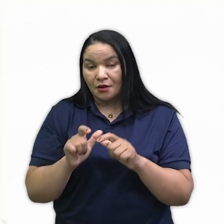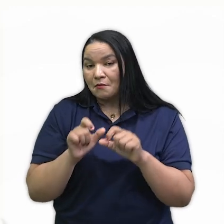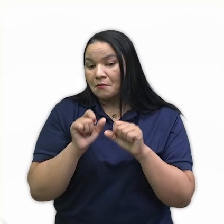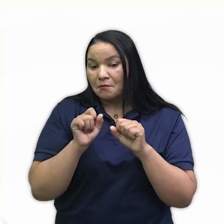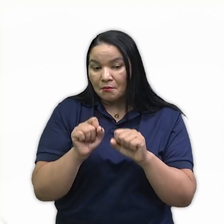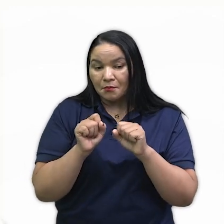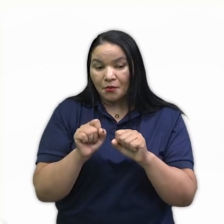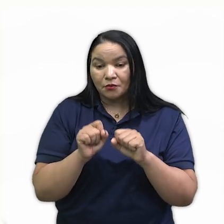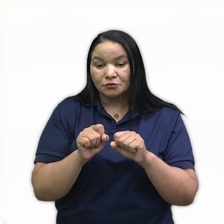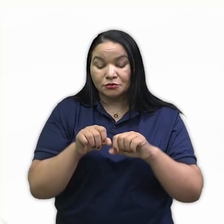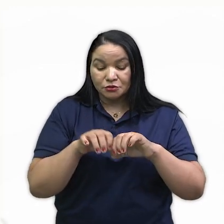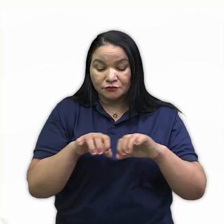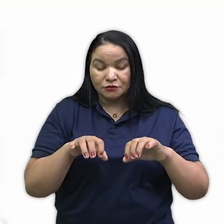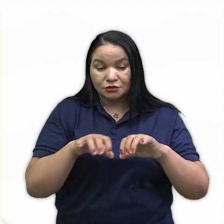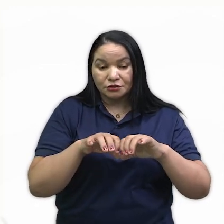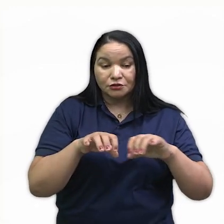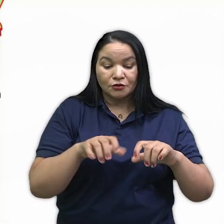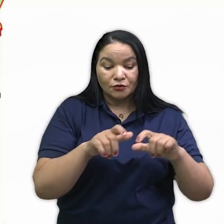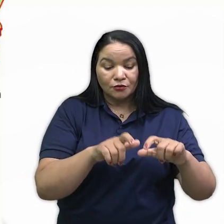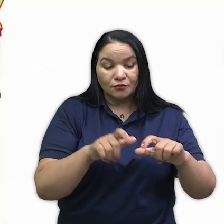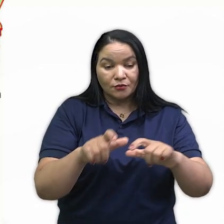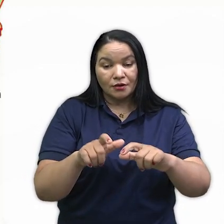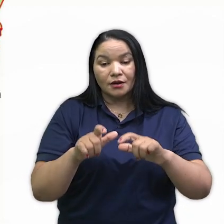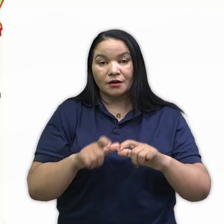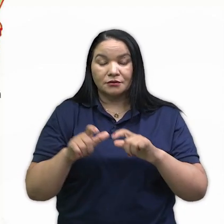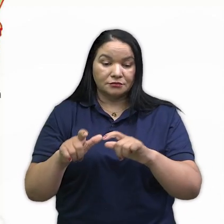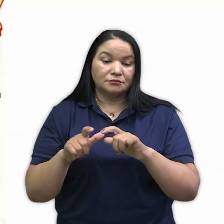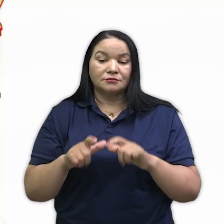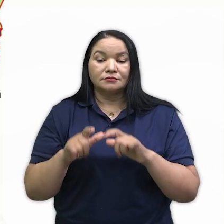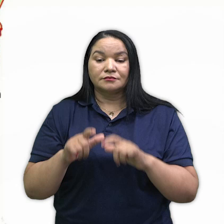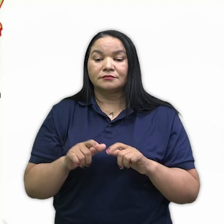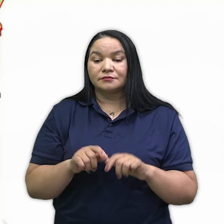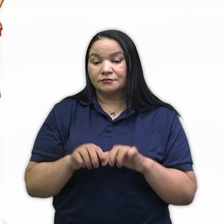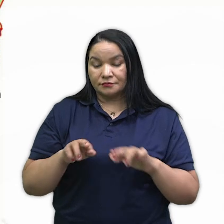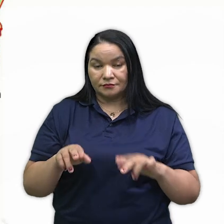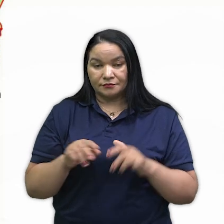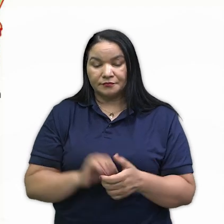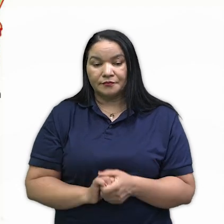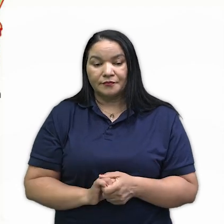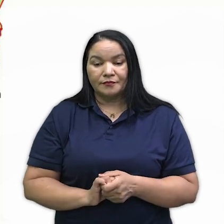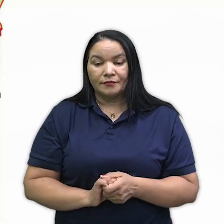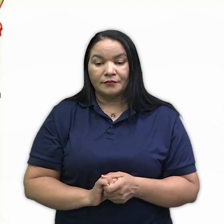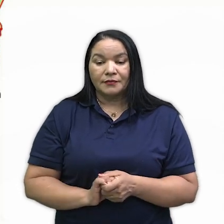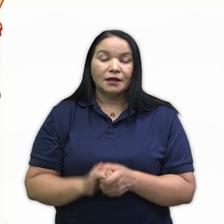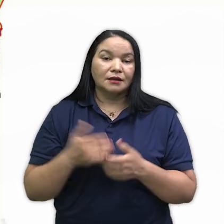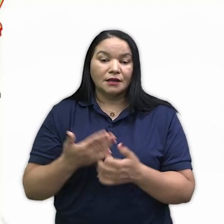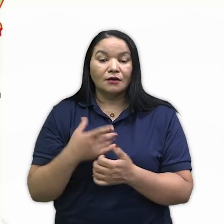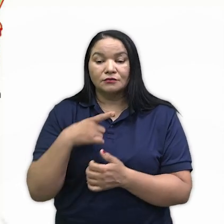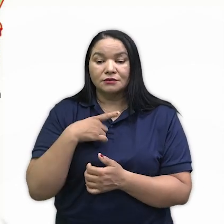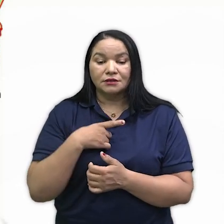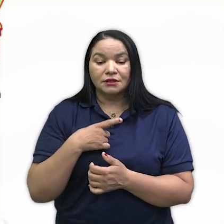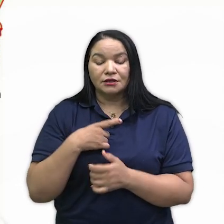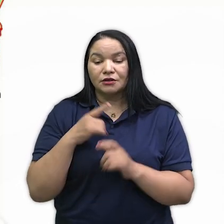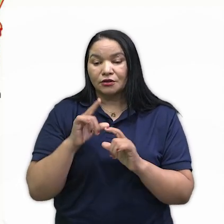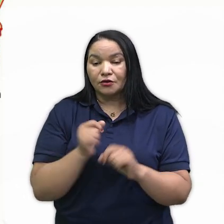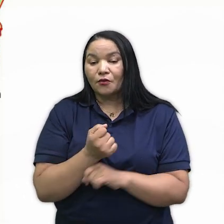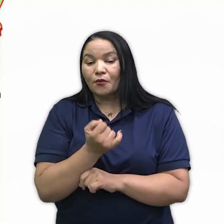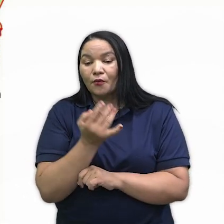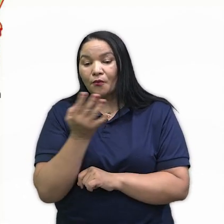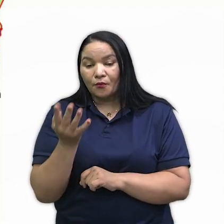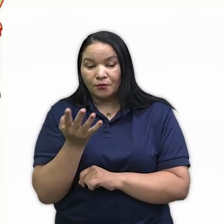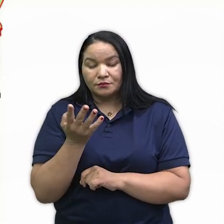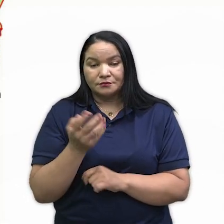subdivididas em regiões geográficas imediatas. E aí nós temos um quantitativo